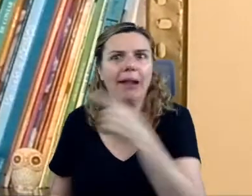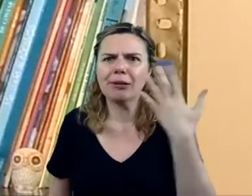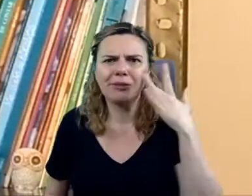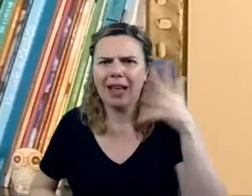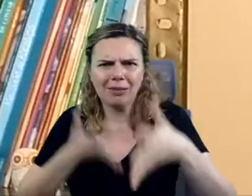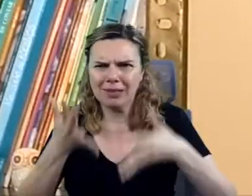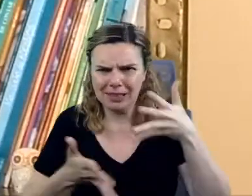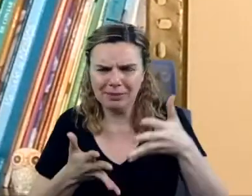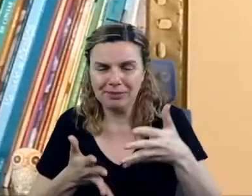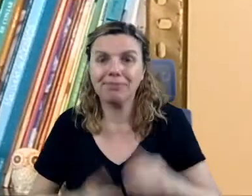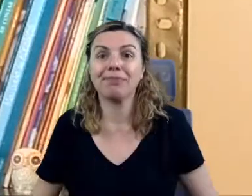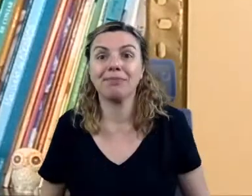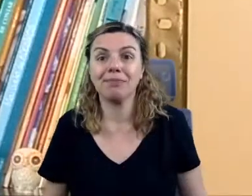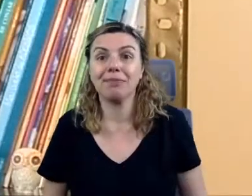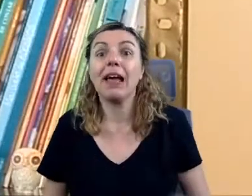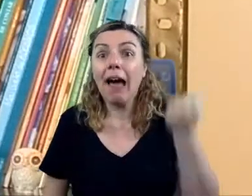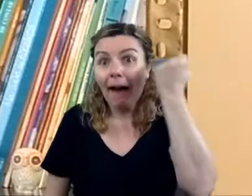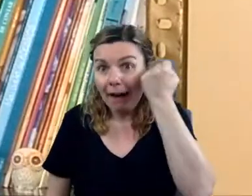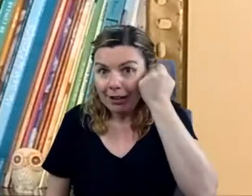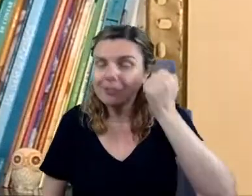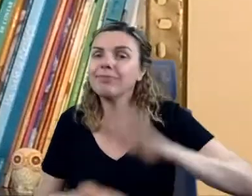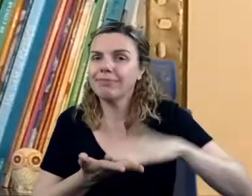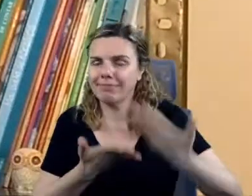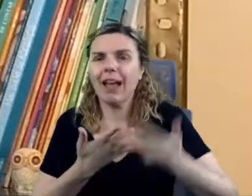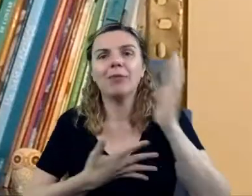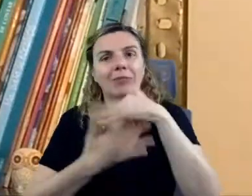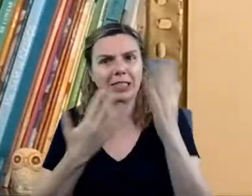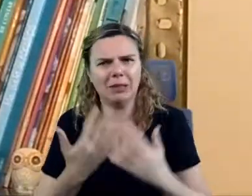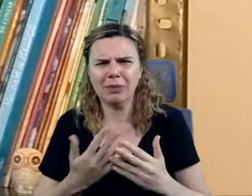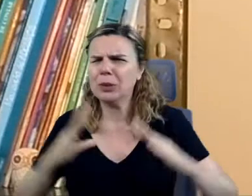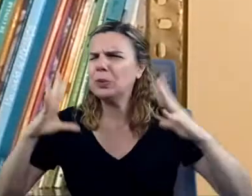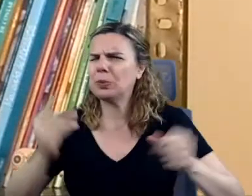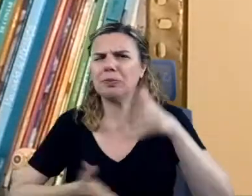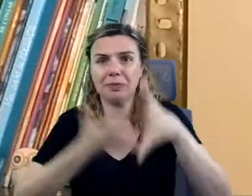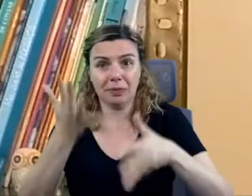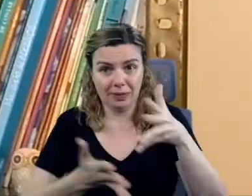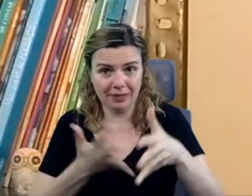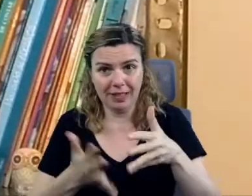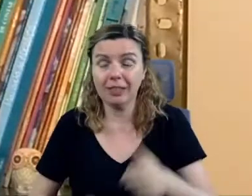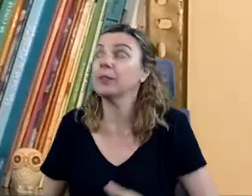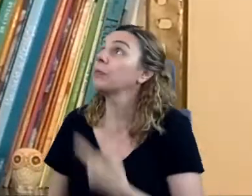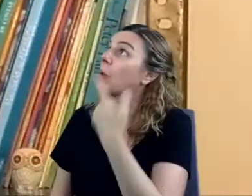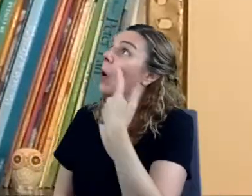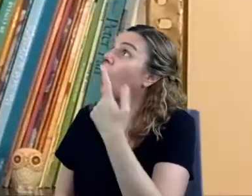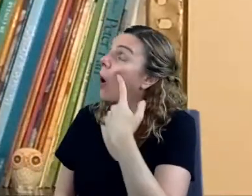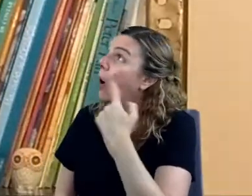A Ângela é intérprete de Libras. Ela fala tudo na língua de sinais.